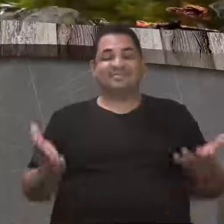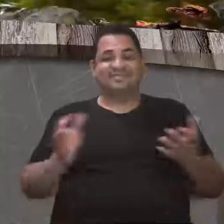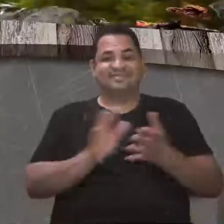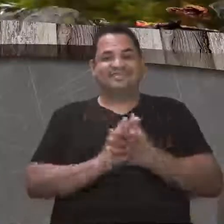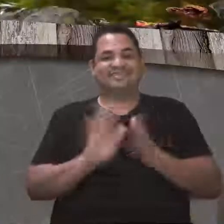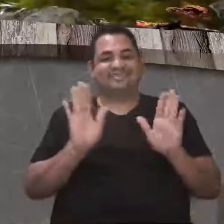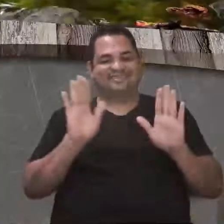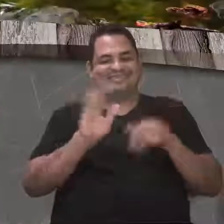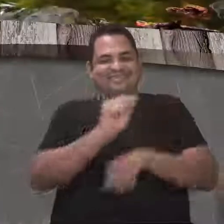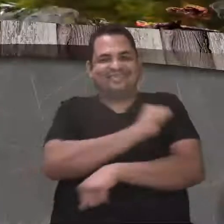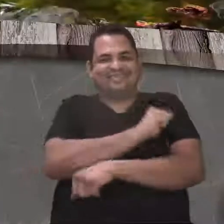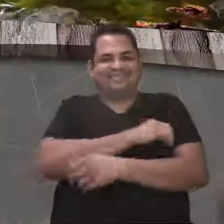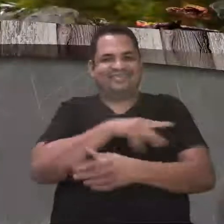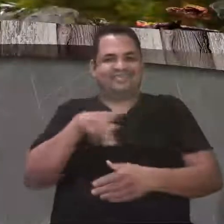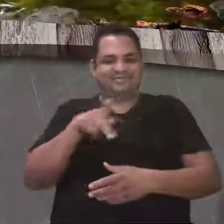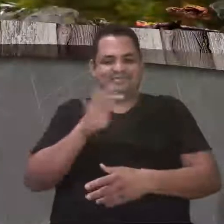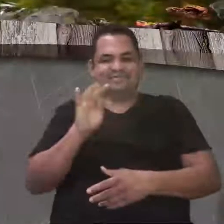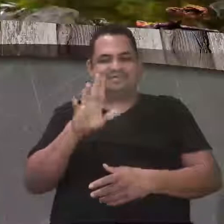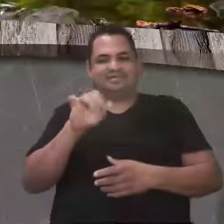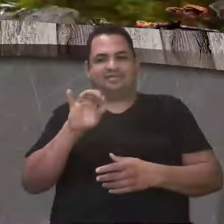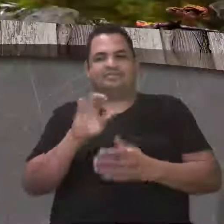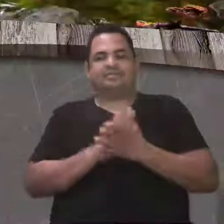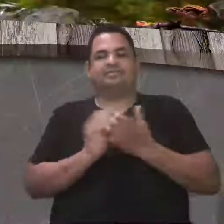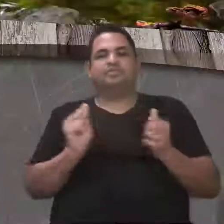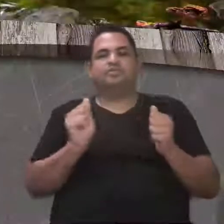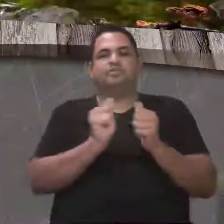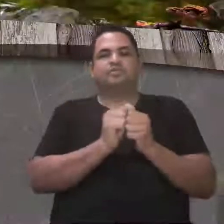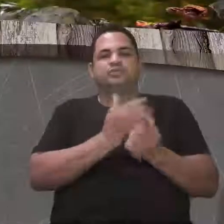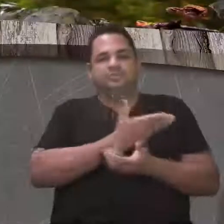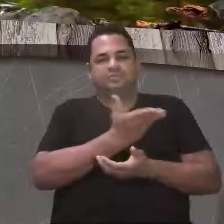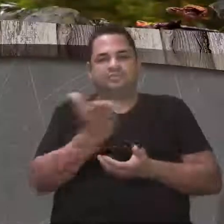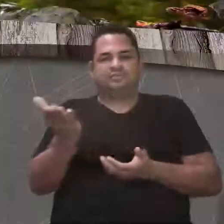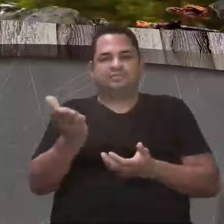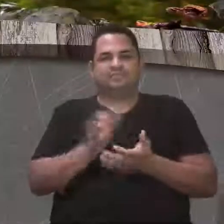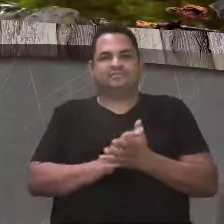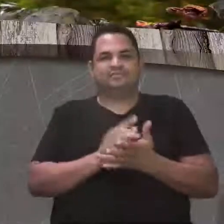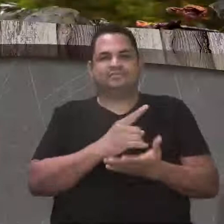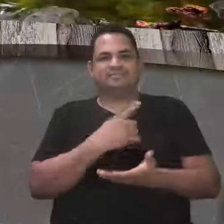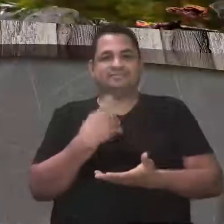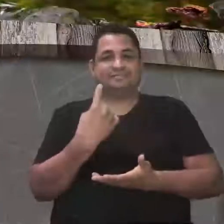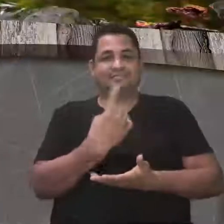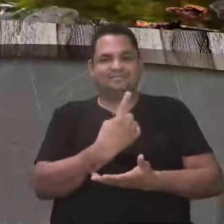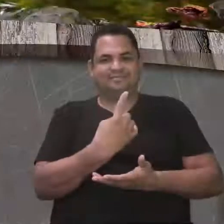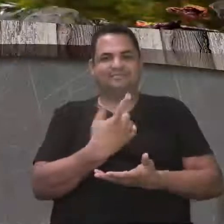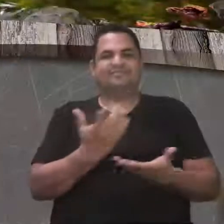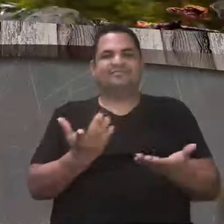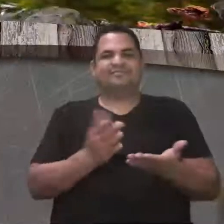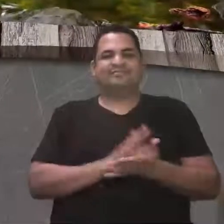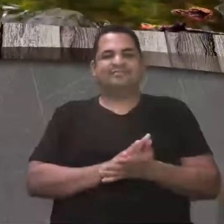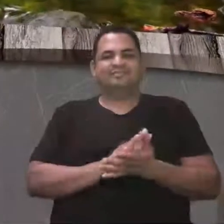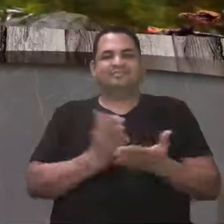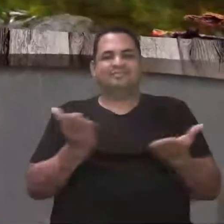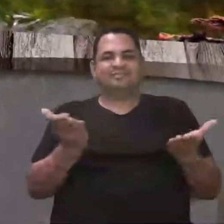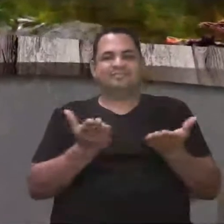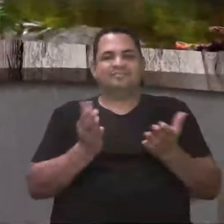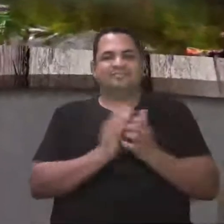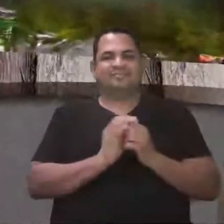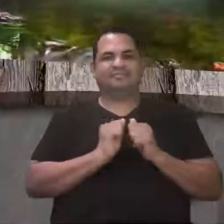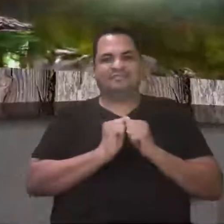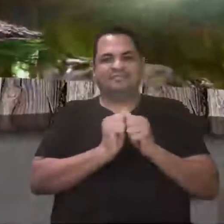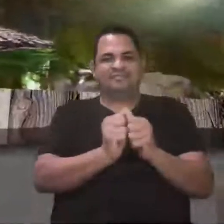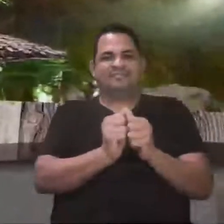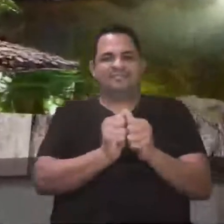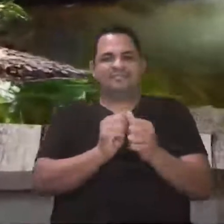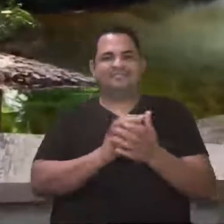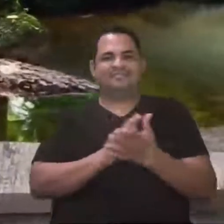Fala, galera! Professora Tabita aqui junto com vocês e nós vamos agora, juntamente